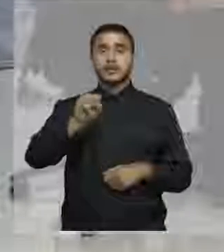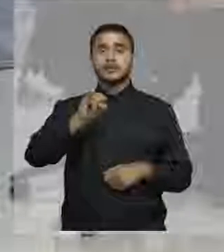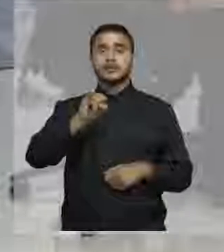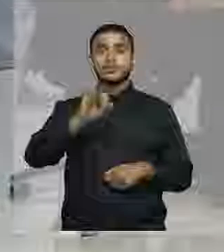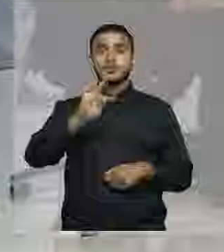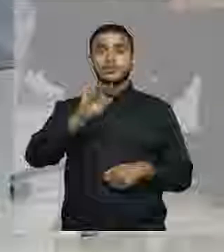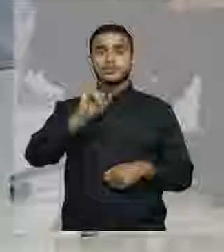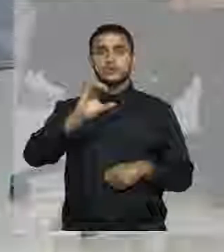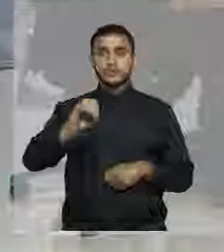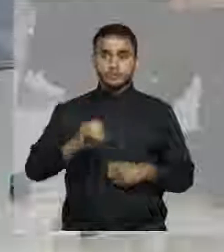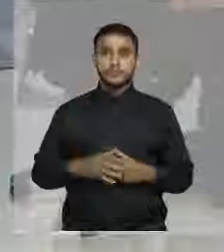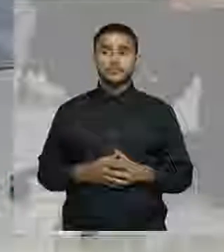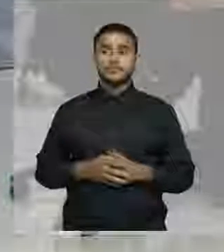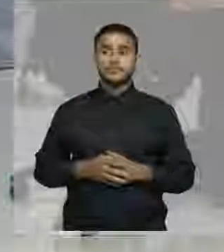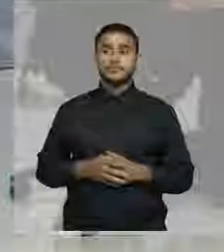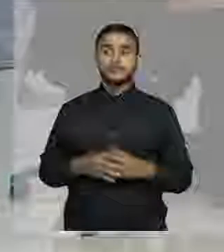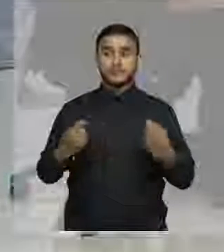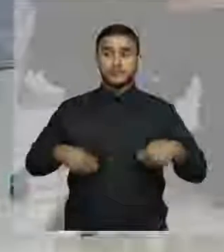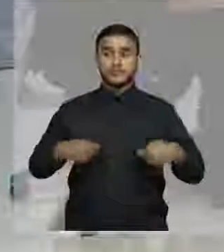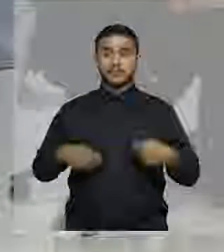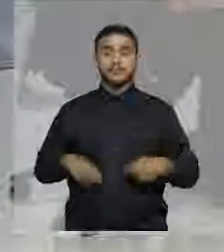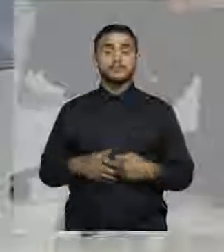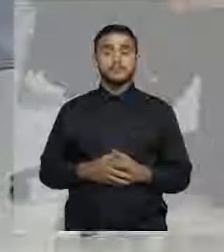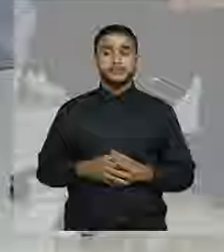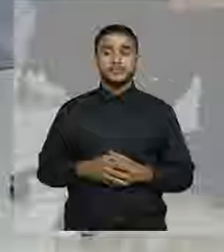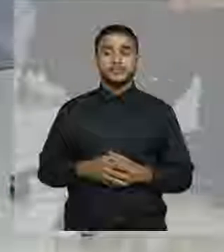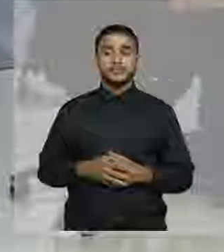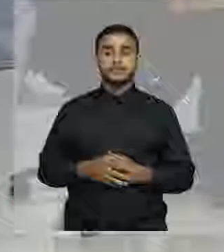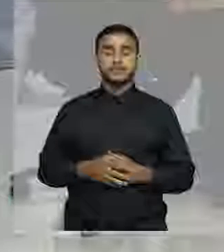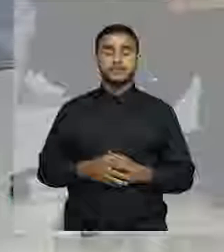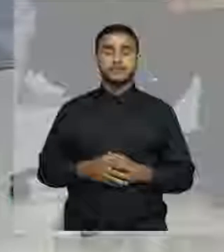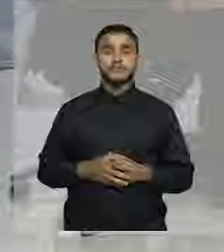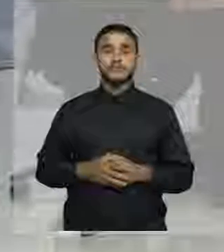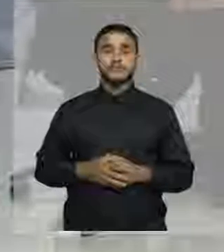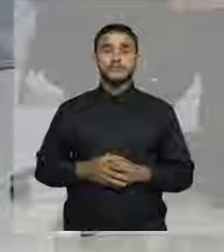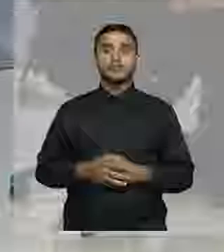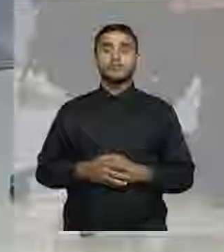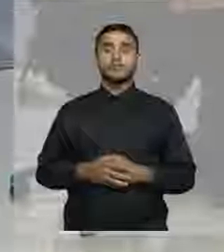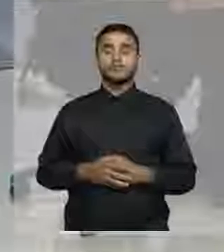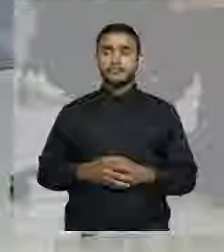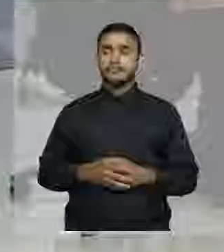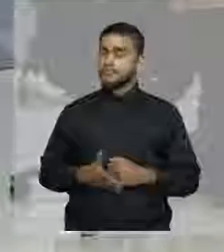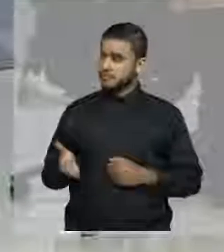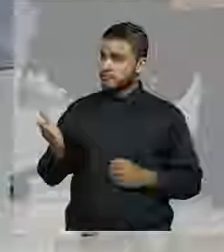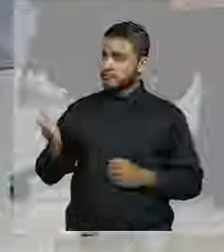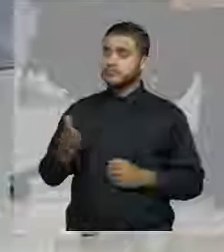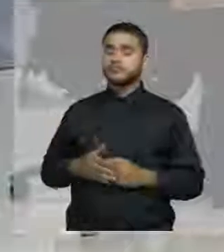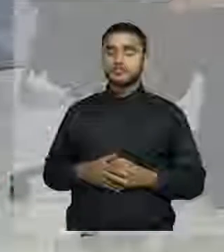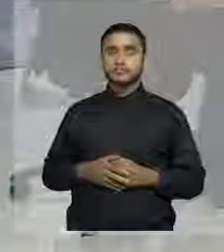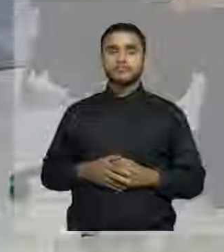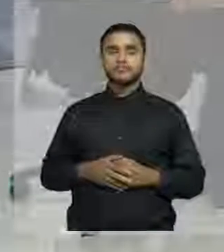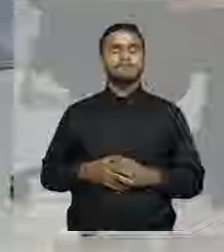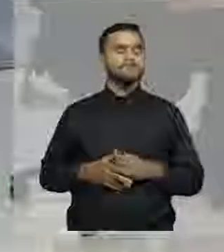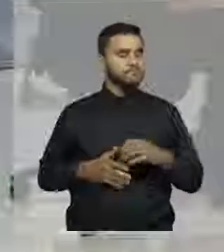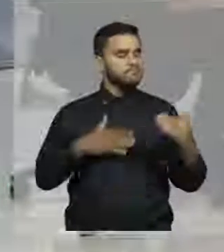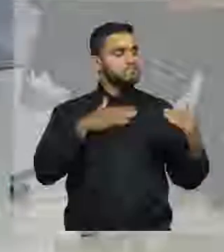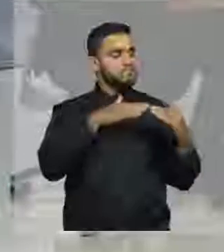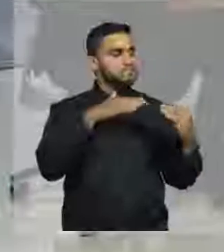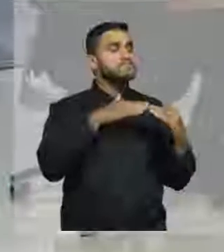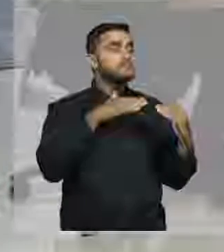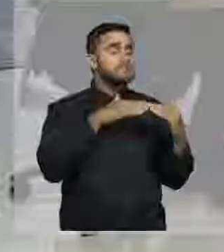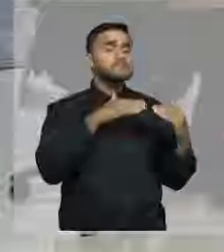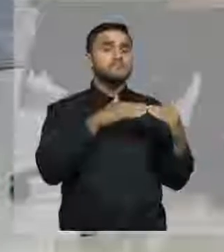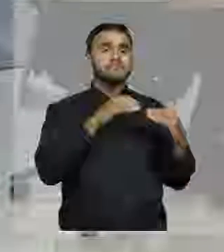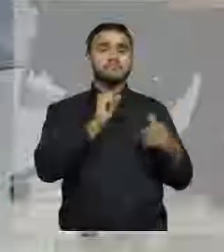estado de sítio. Então, acho que precisaríamos disso. Reginaldo Vasconcelos. Eu concordo inteiramente com o Rui nessa questão,